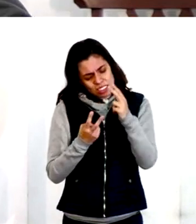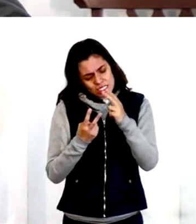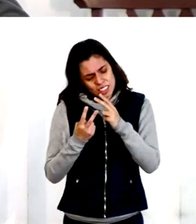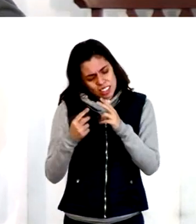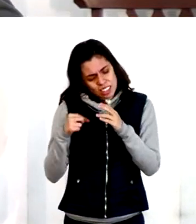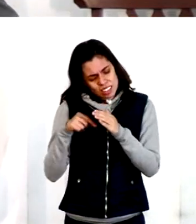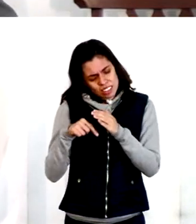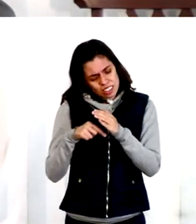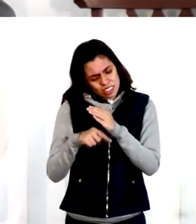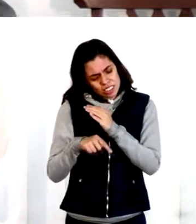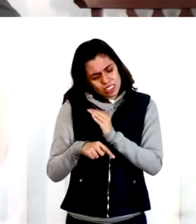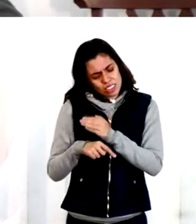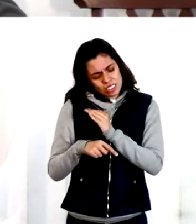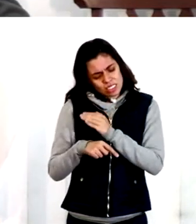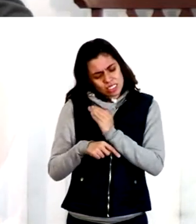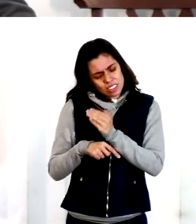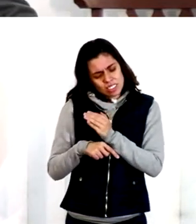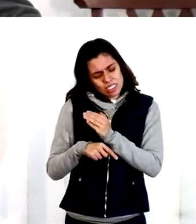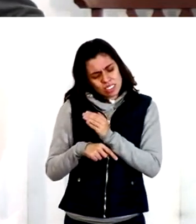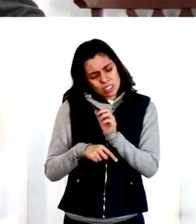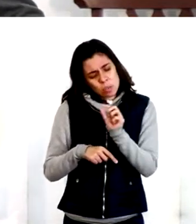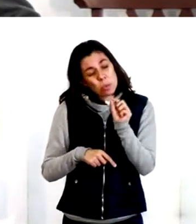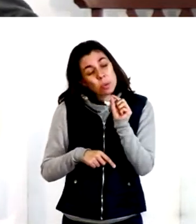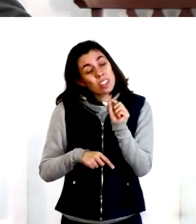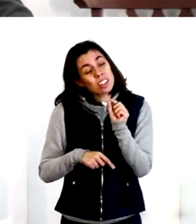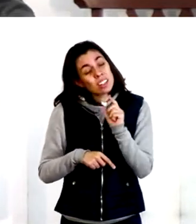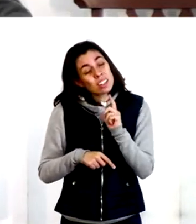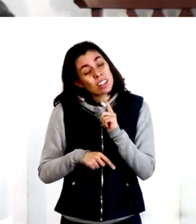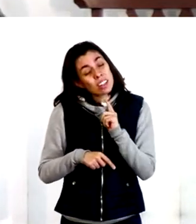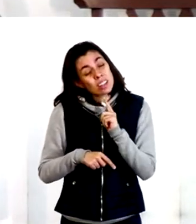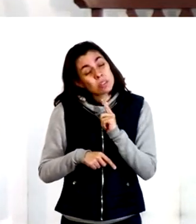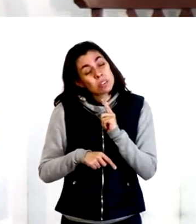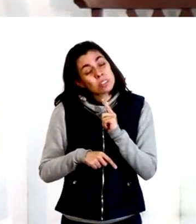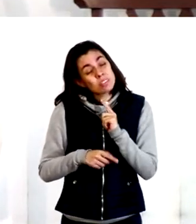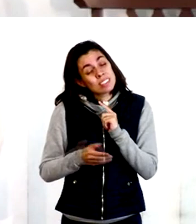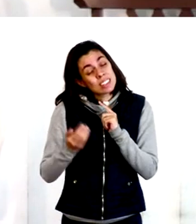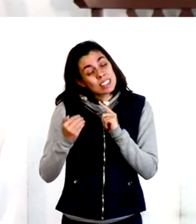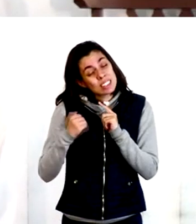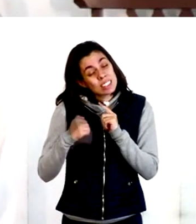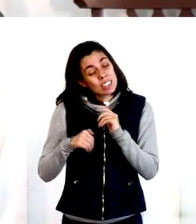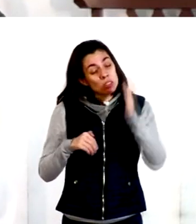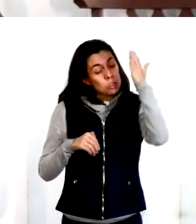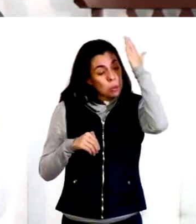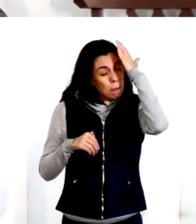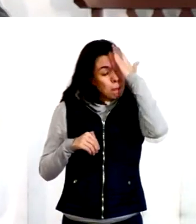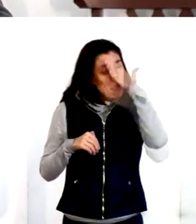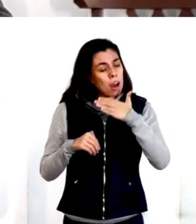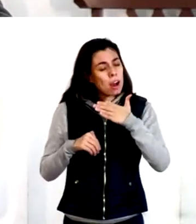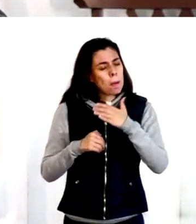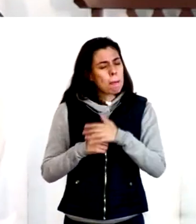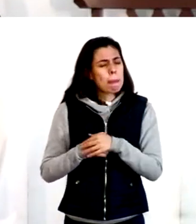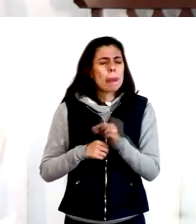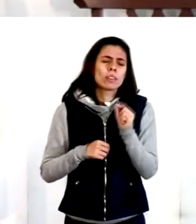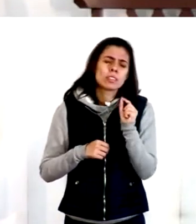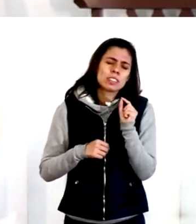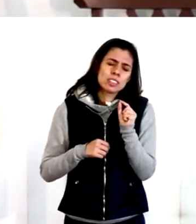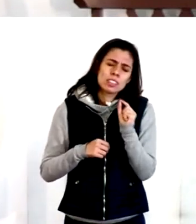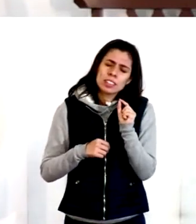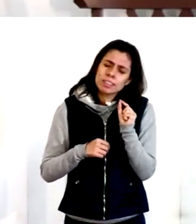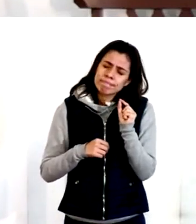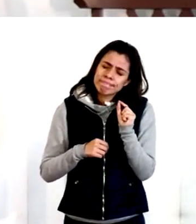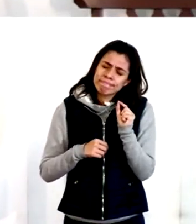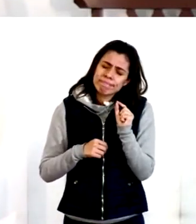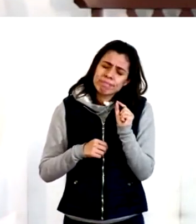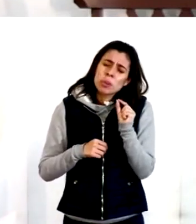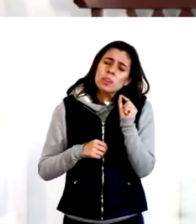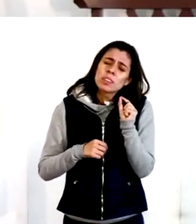nos acompanham, quais são as invejas que nós mantemos em nós, quais são aqueles atos que